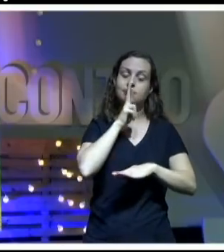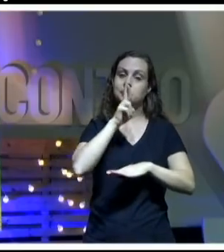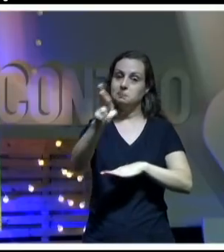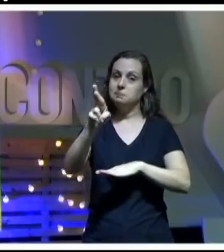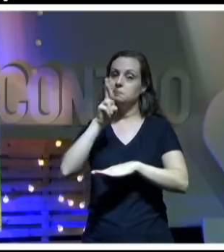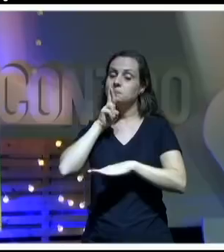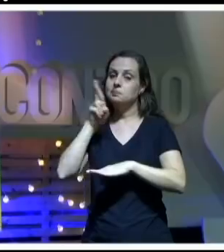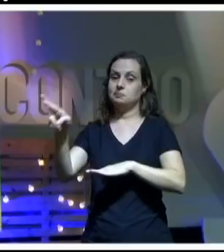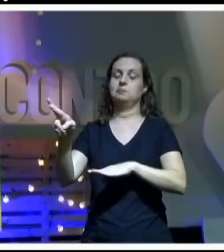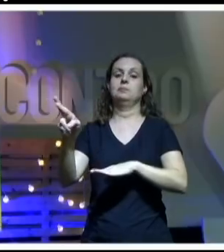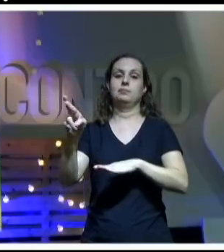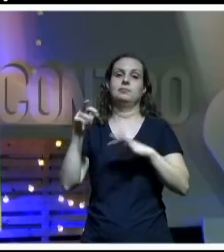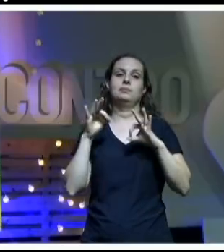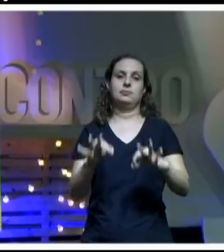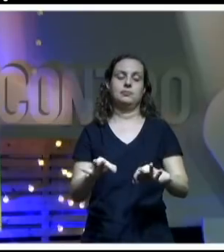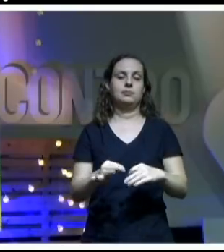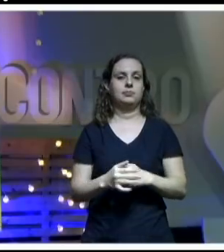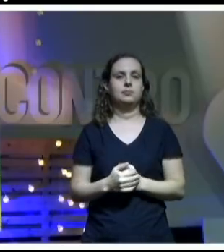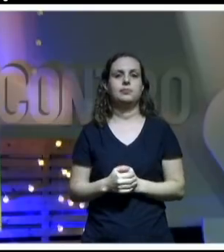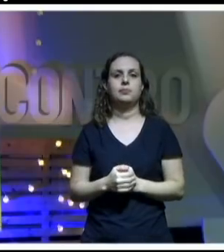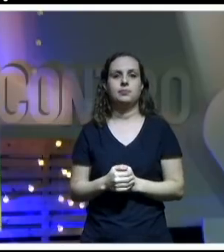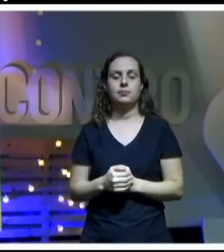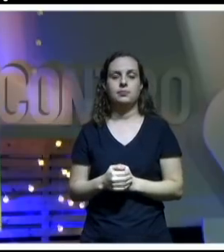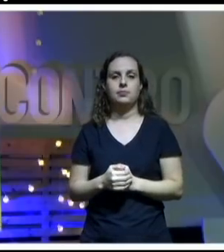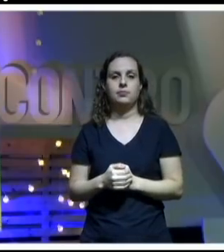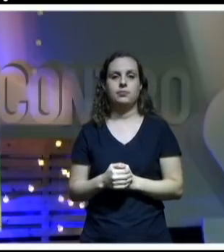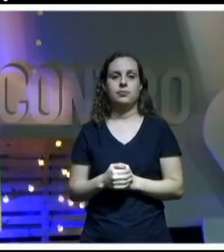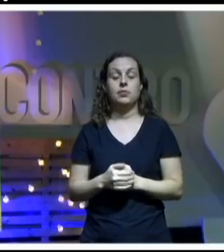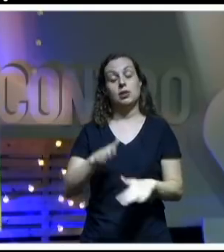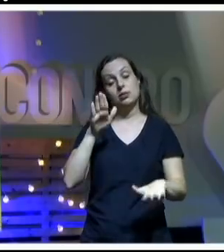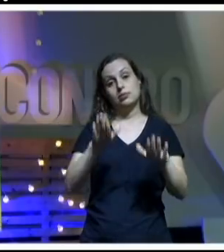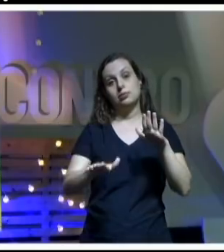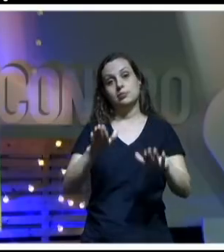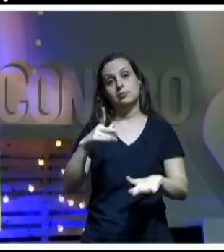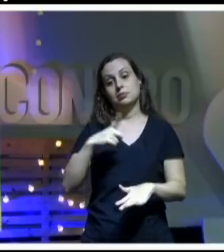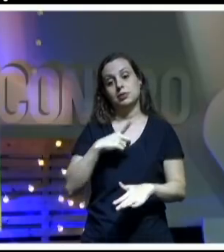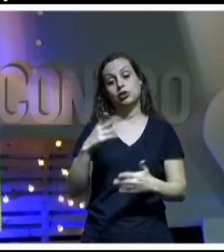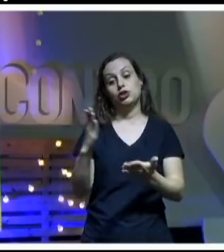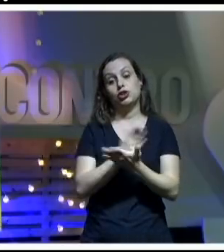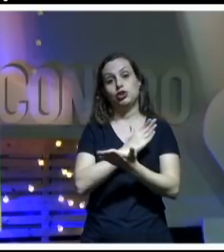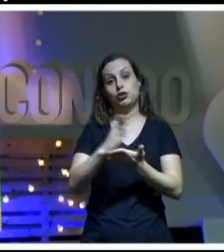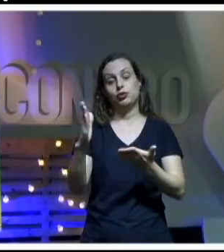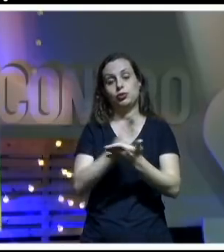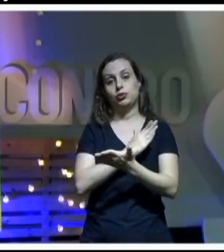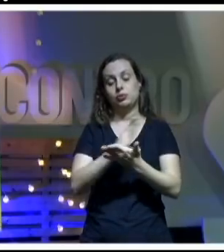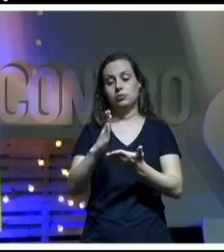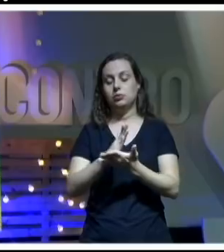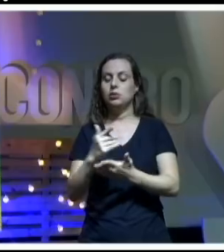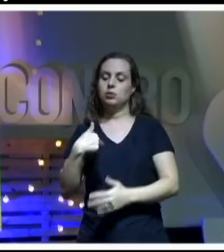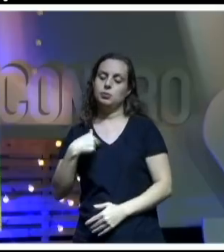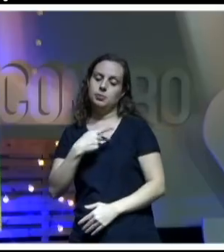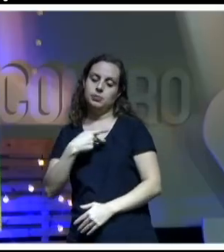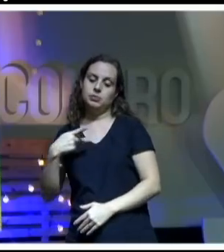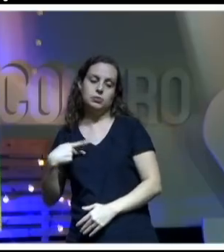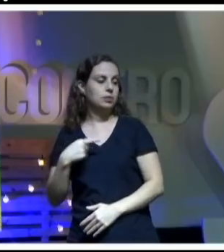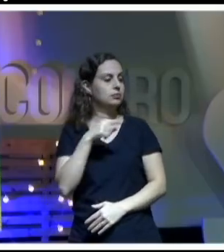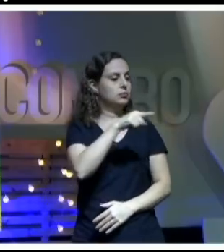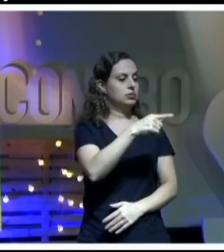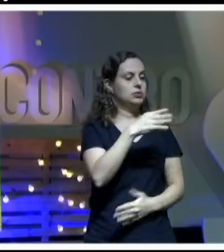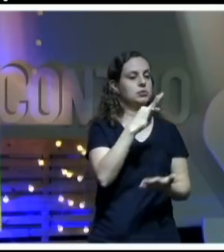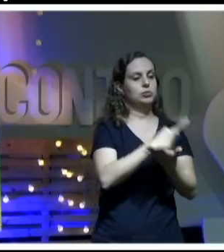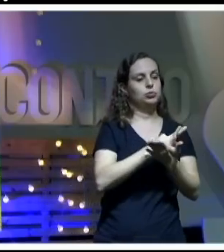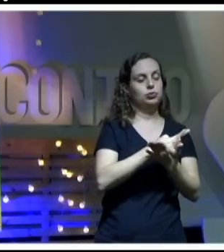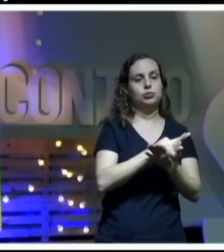pastores providenciá-los ainda que muitos prefiram a divisão padrão e pastores e teólogos que